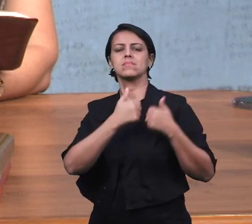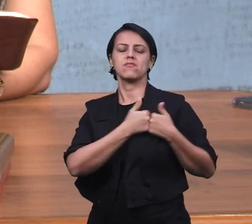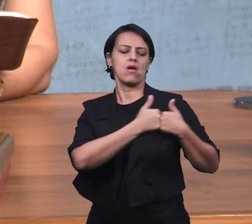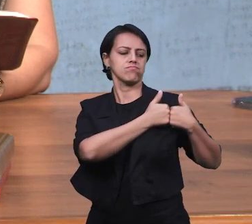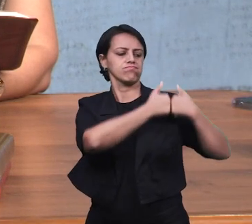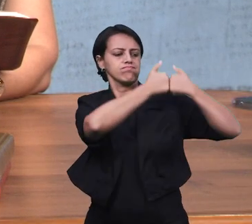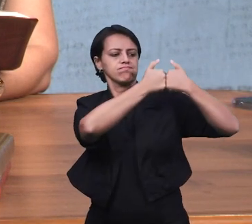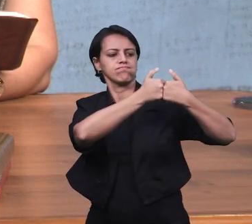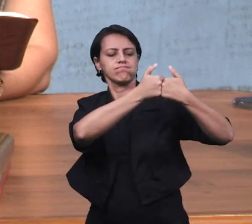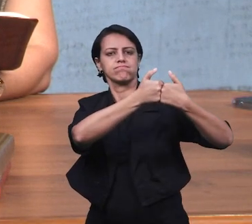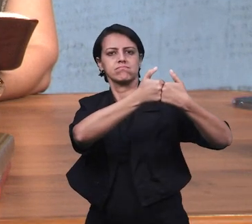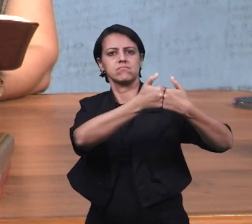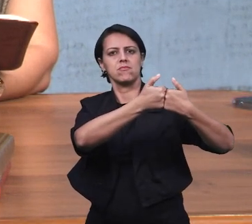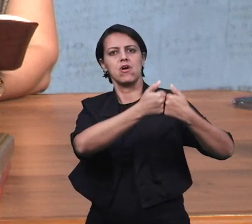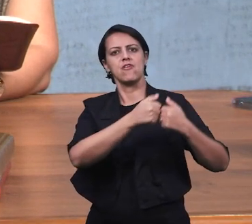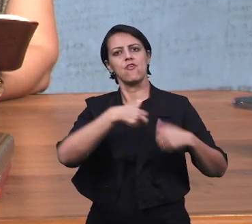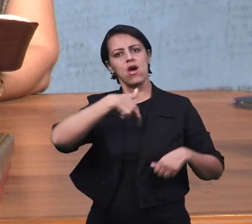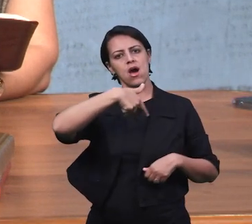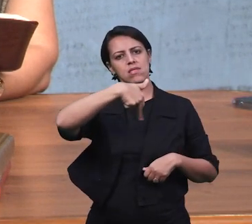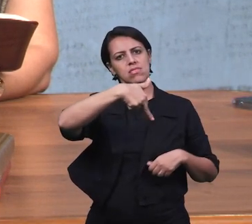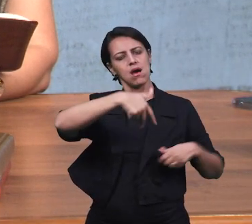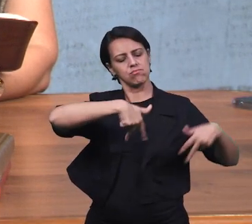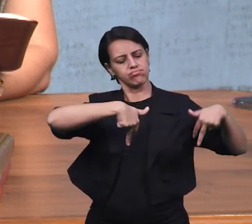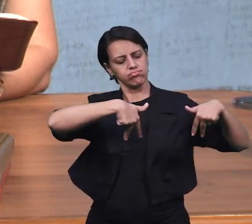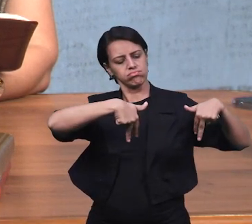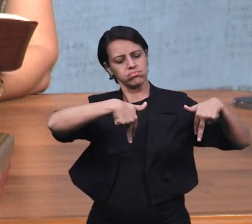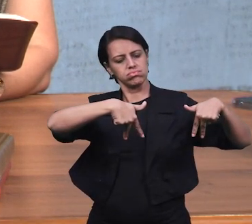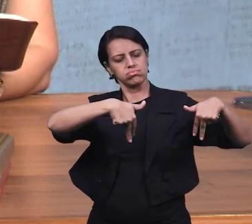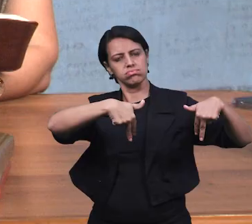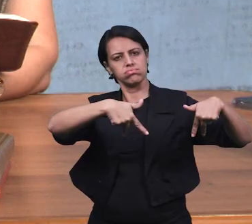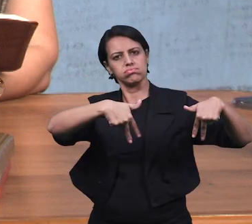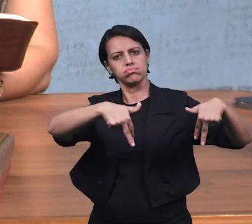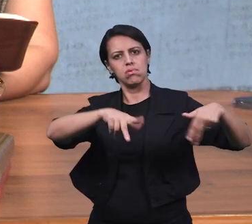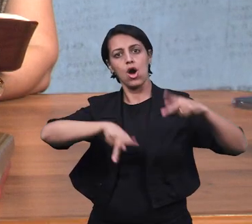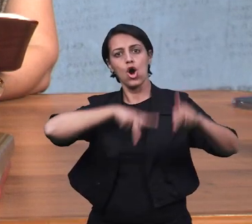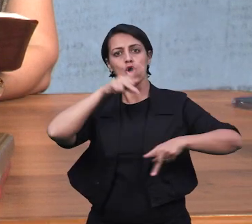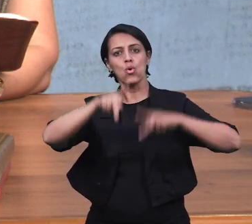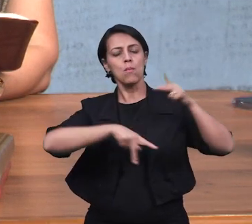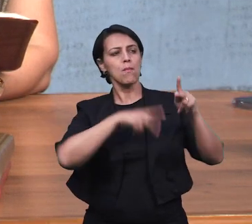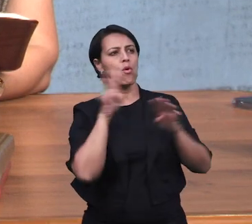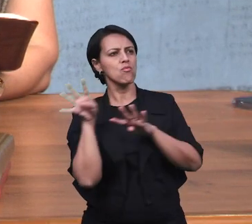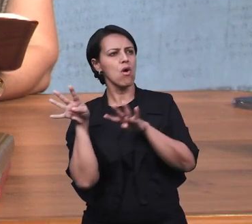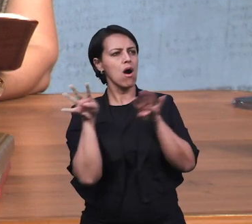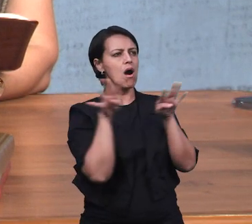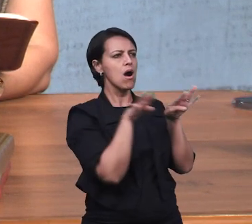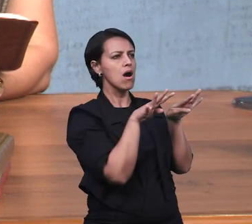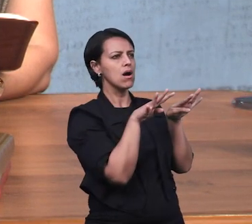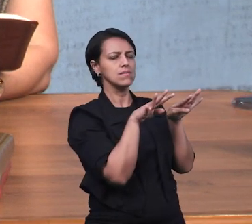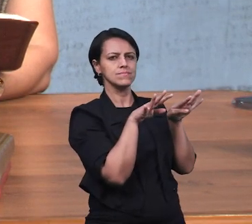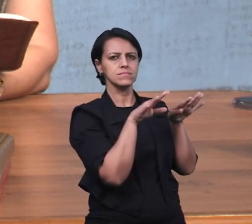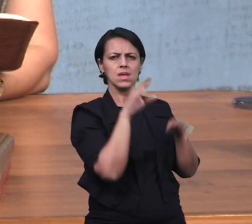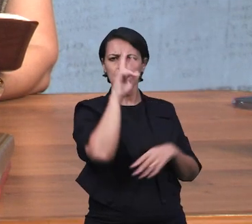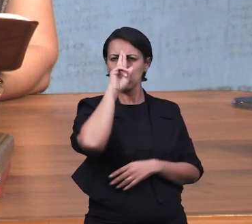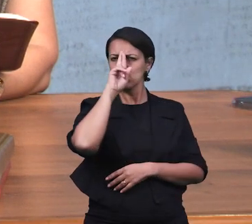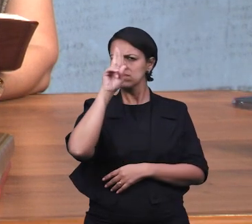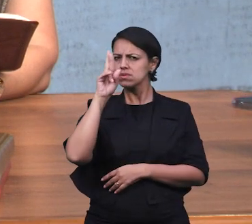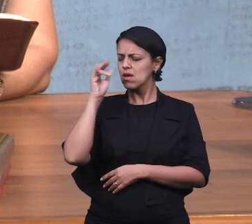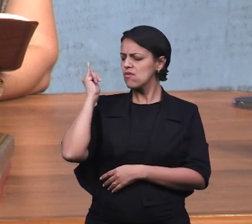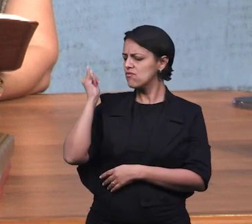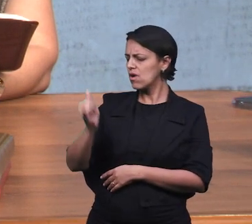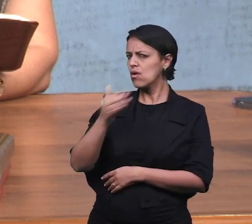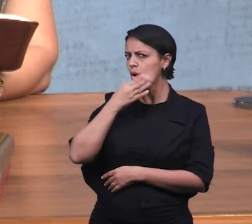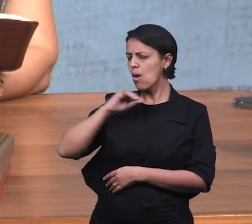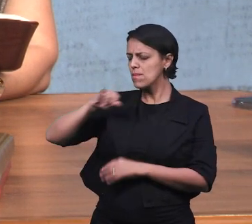concerto e foram andando adiante do povo. E o Senhor disse a Josué: este